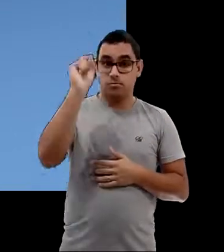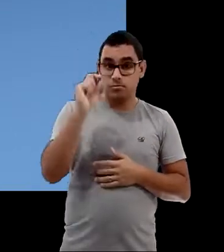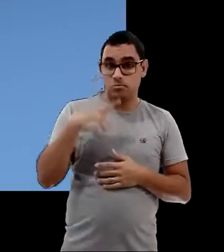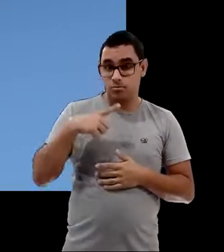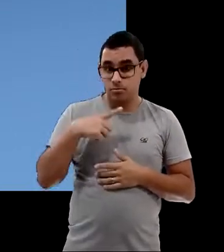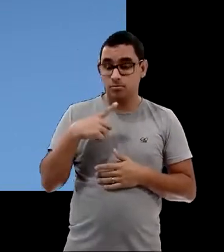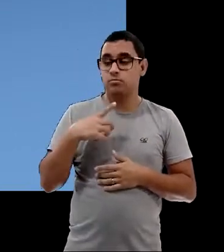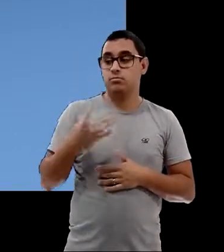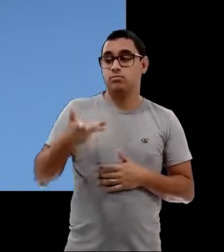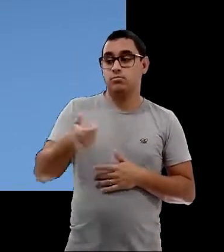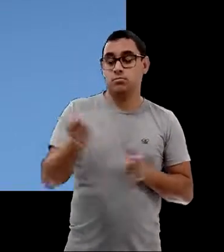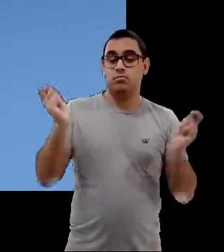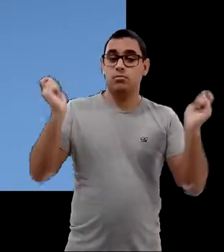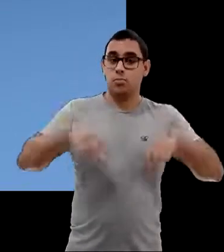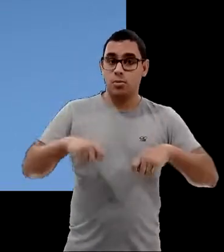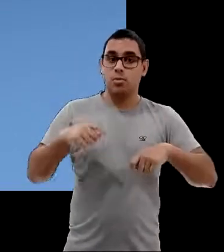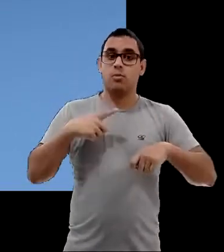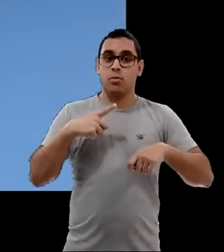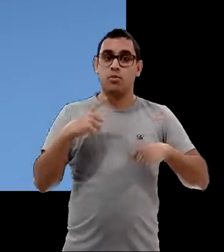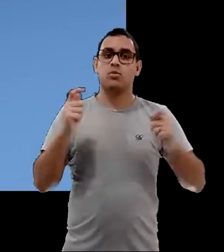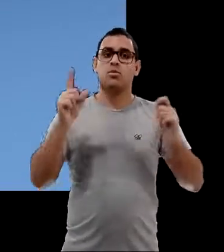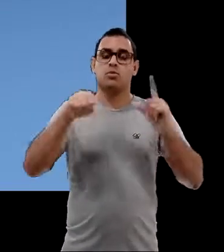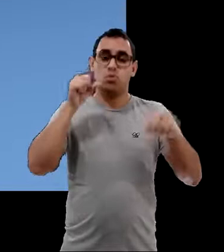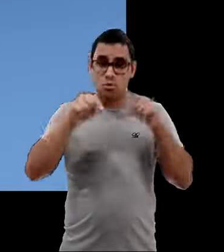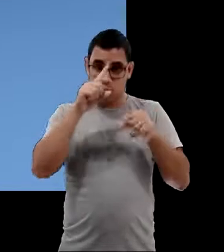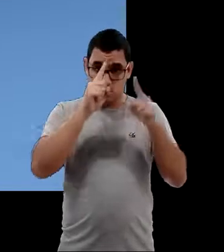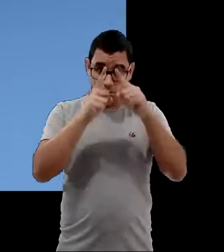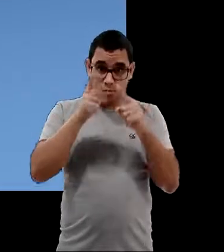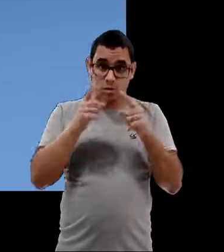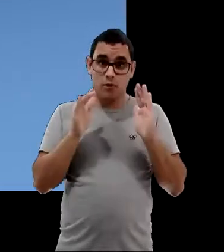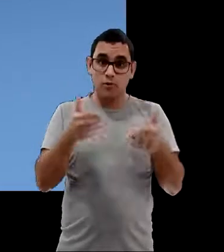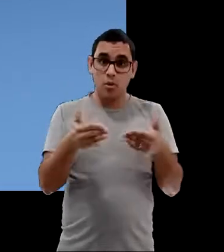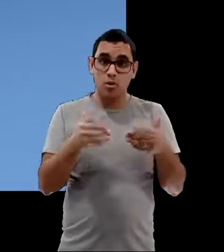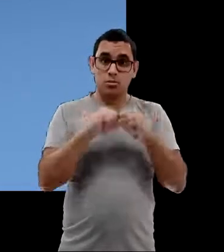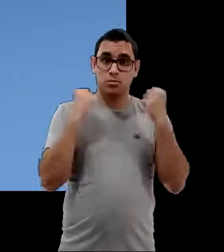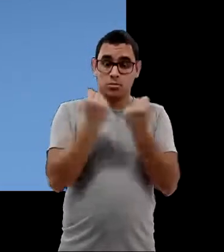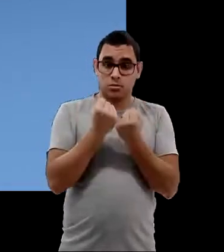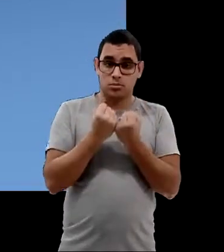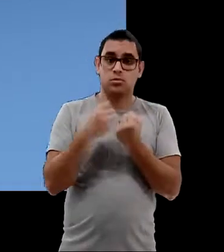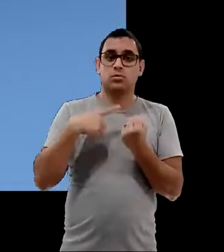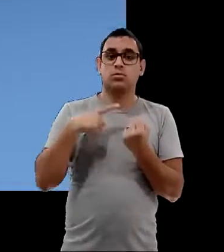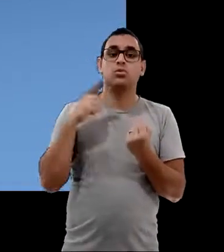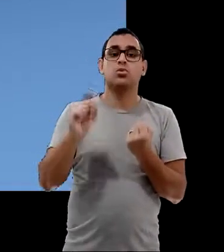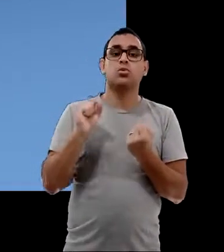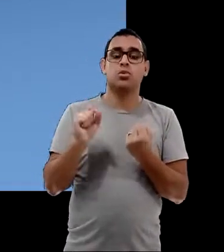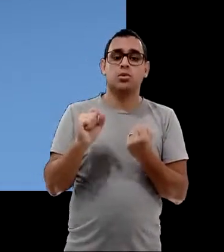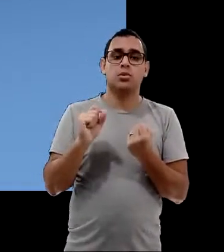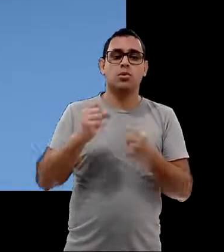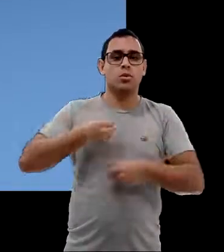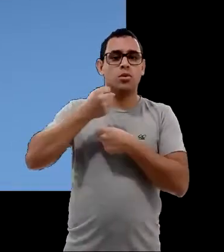Então, quem tem essa capacidade, quem tem esse poder de tomar decisões que vão influenciar direto ou indiretamente a sociedade,